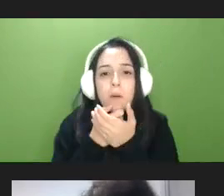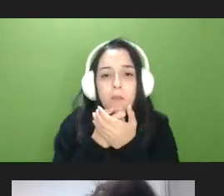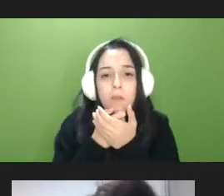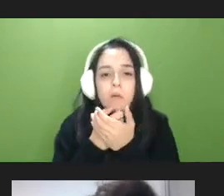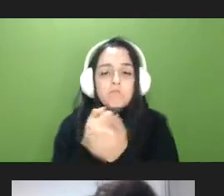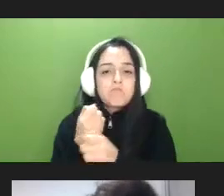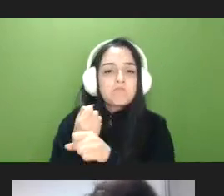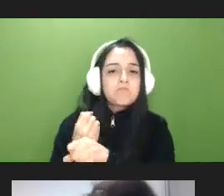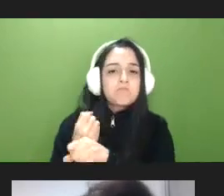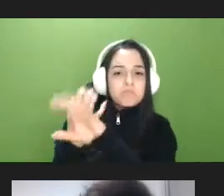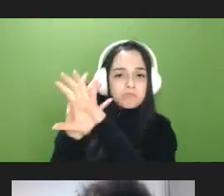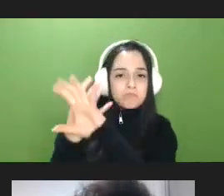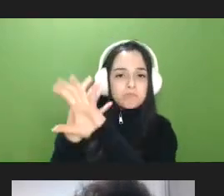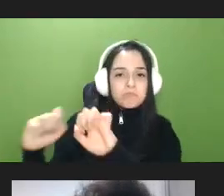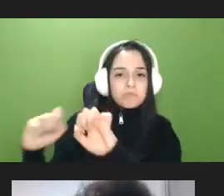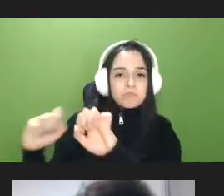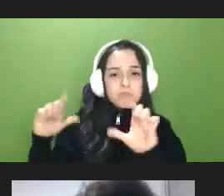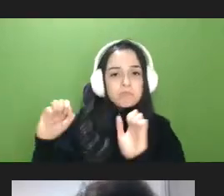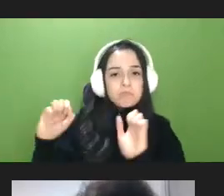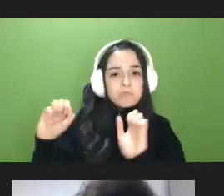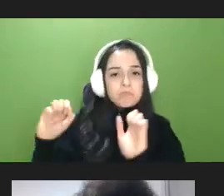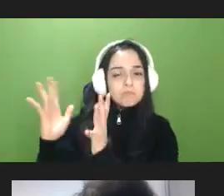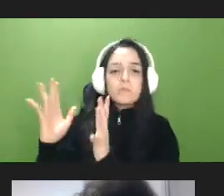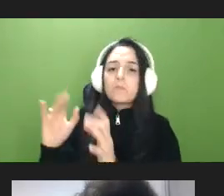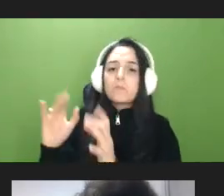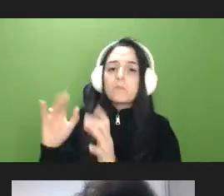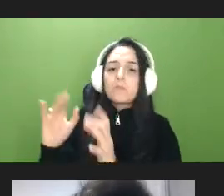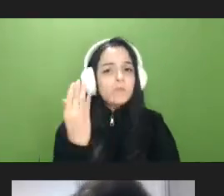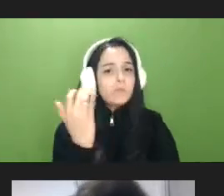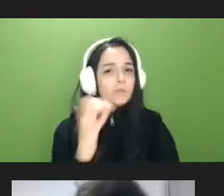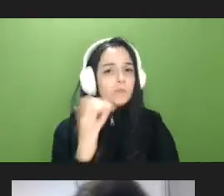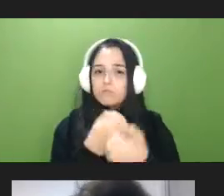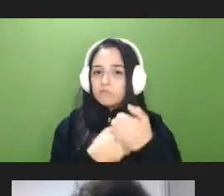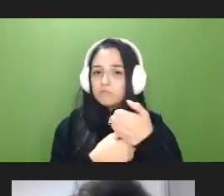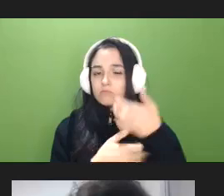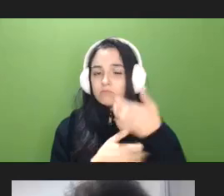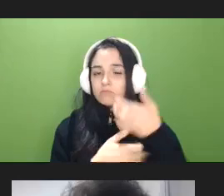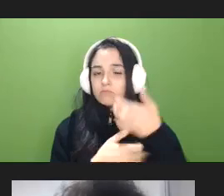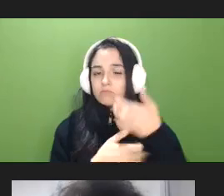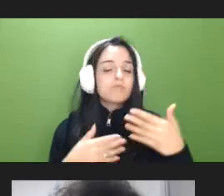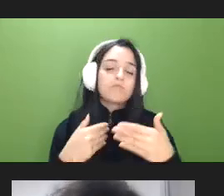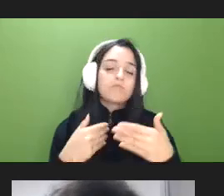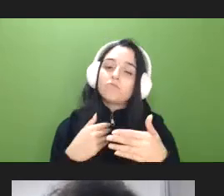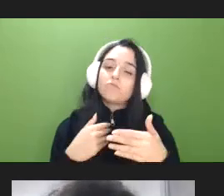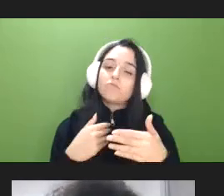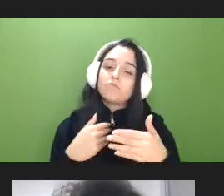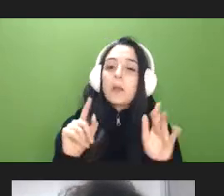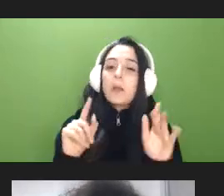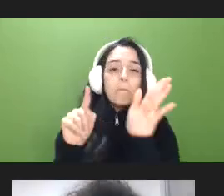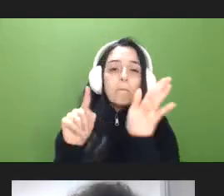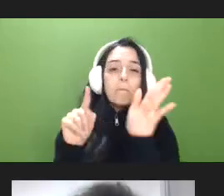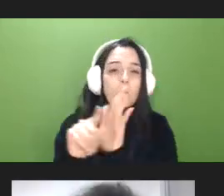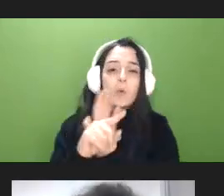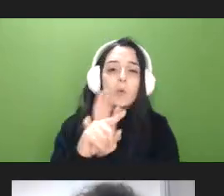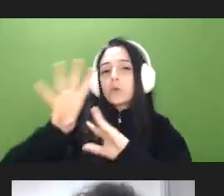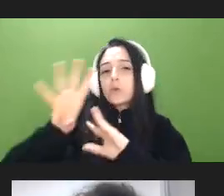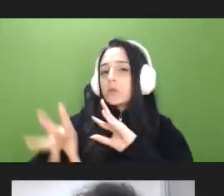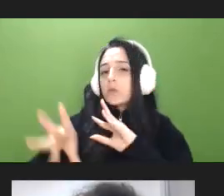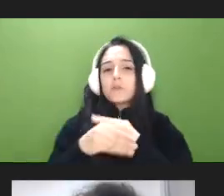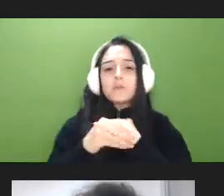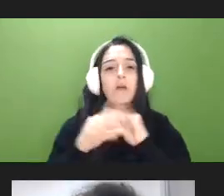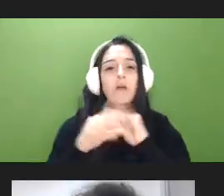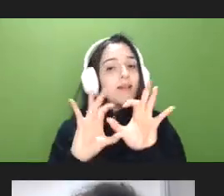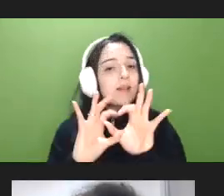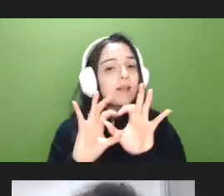ou simplesmente de colocar no chat alguma contribuição, alguma pergunta, fiquem à vontade para fazer isso no momento que